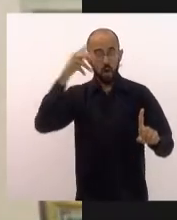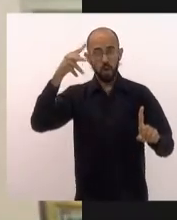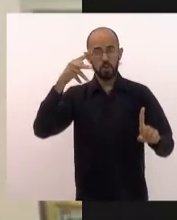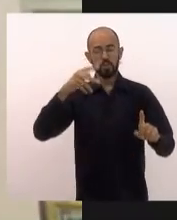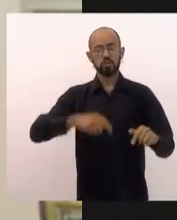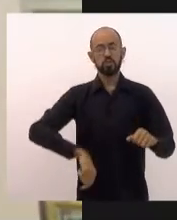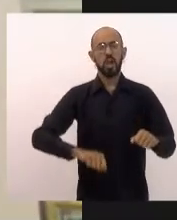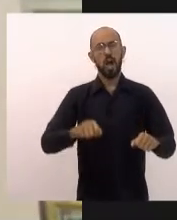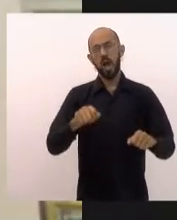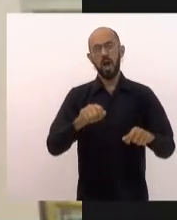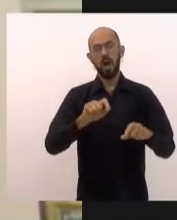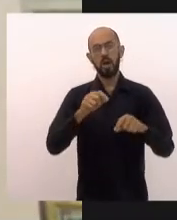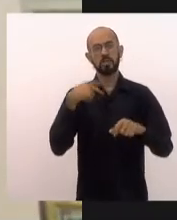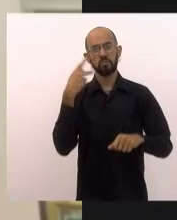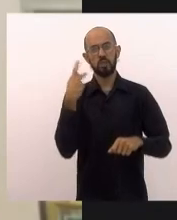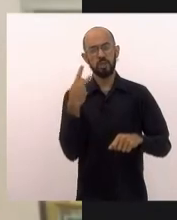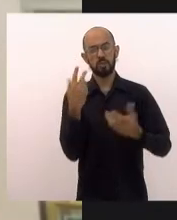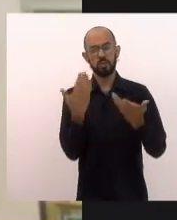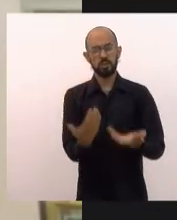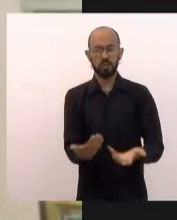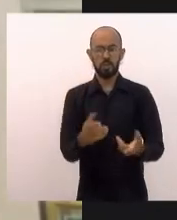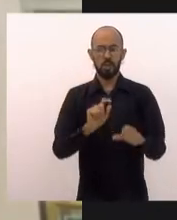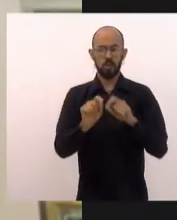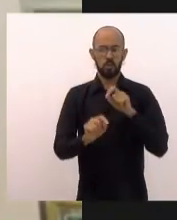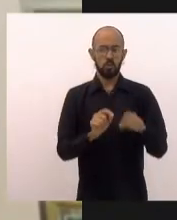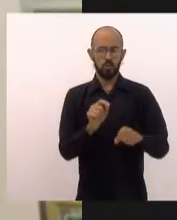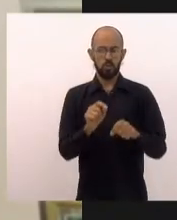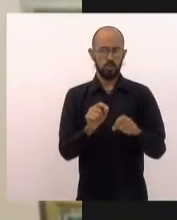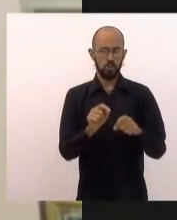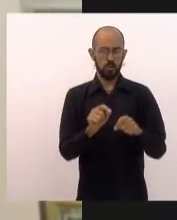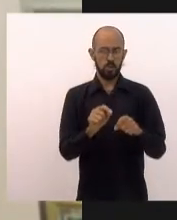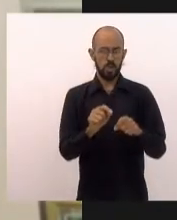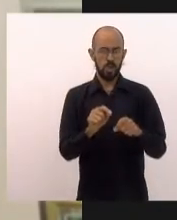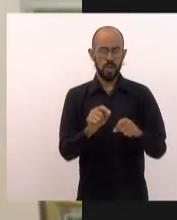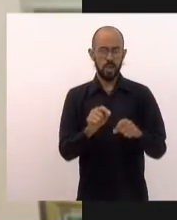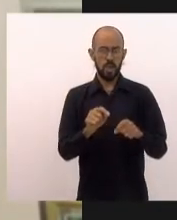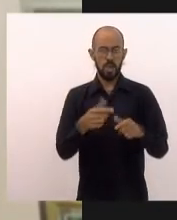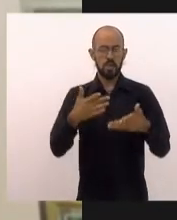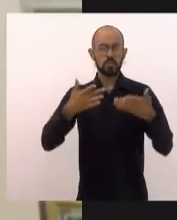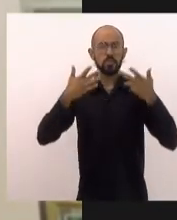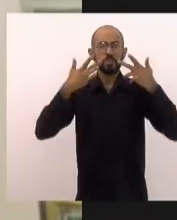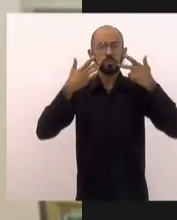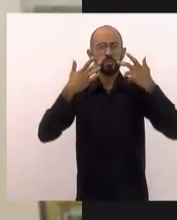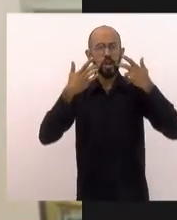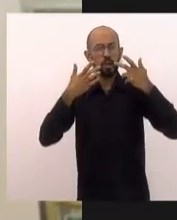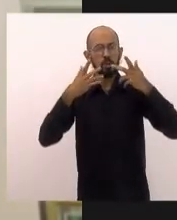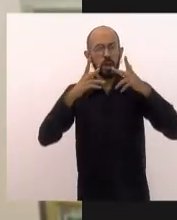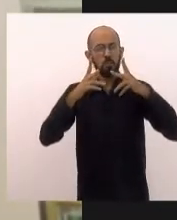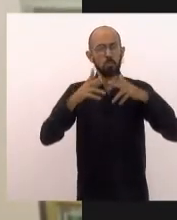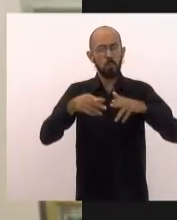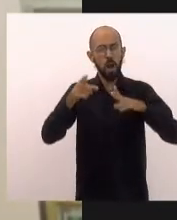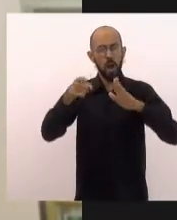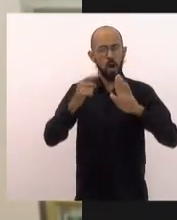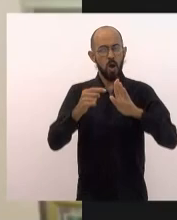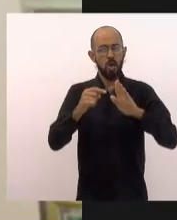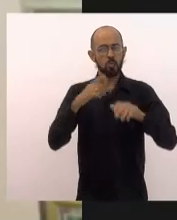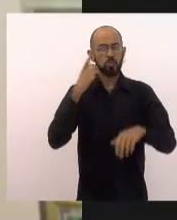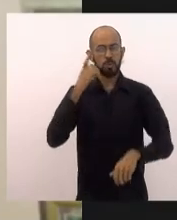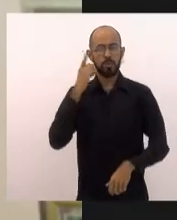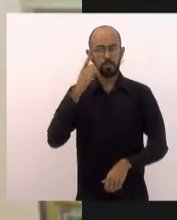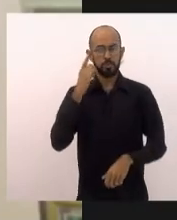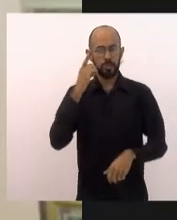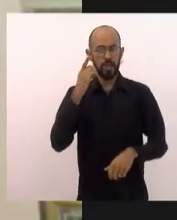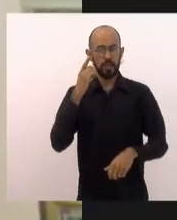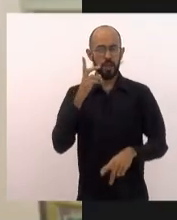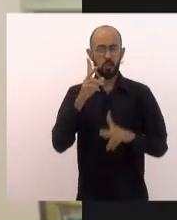dessa vereadora que quer aparecer, como sempre. A mesma, é da mesma laia de uma deputada do mesmo partido que